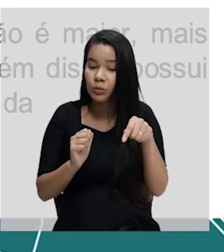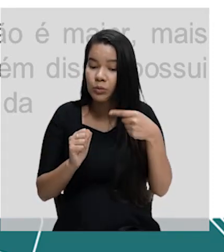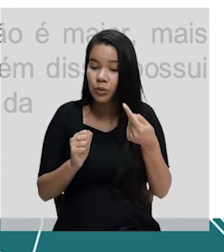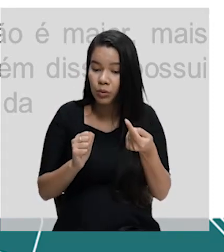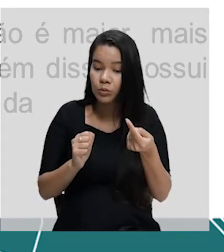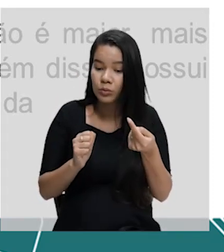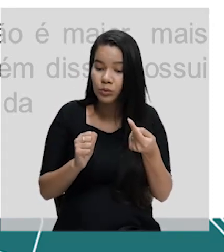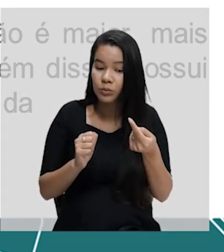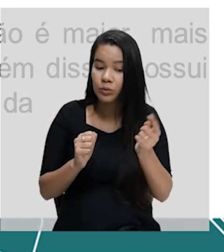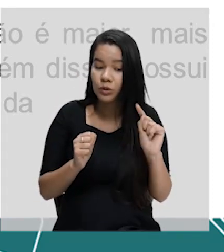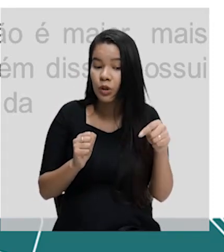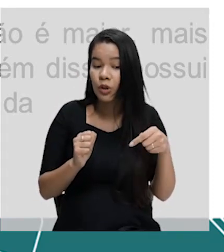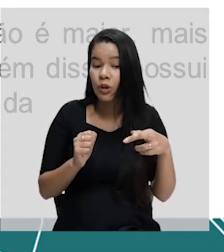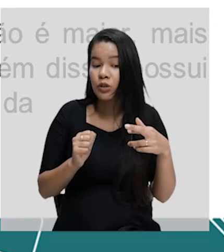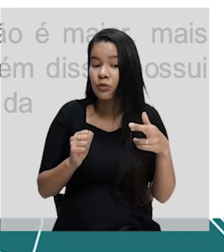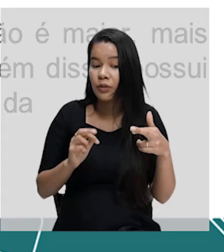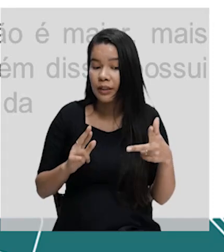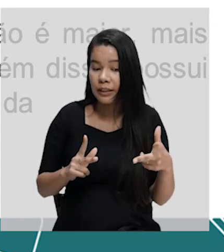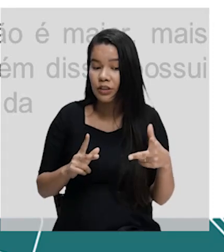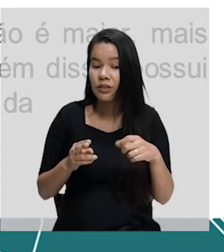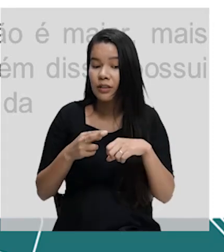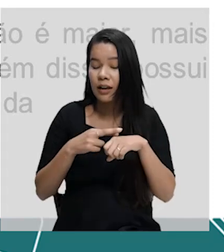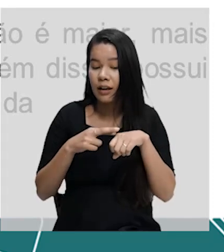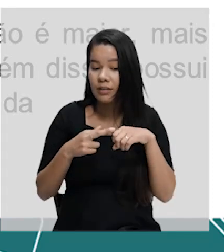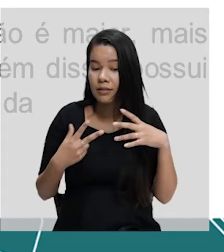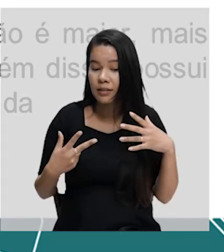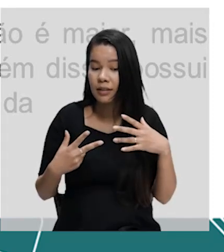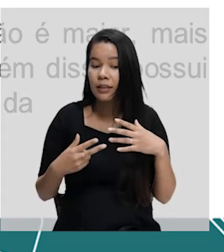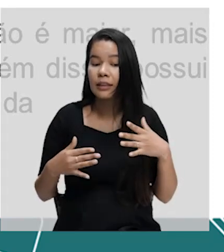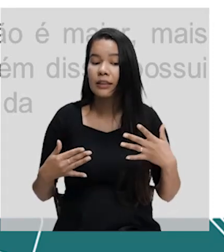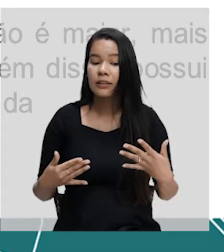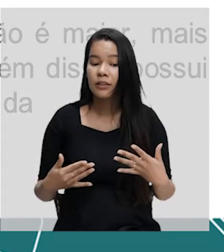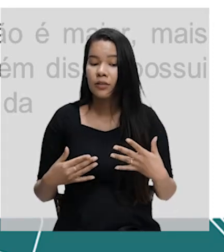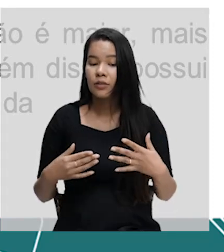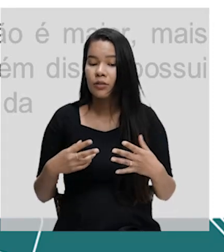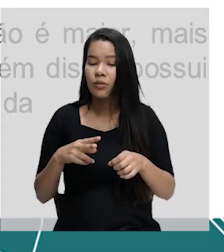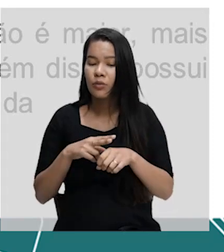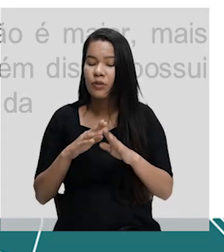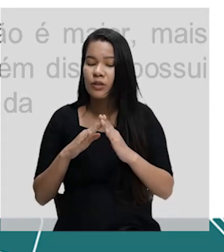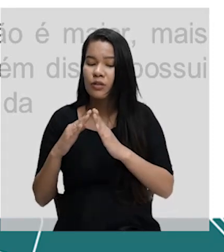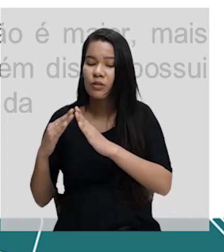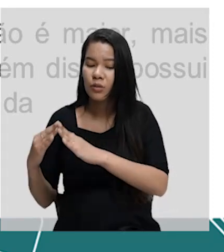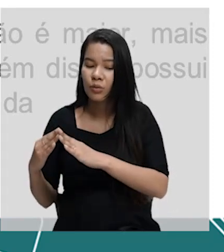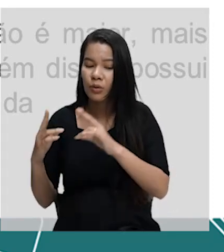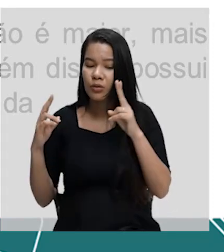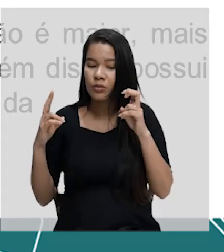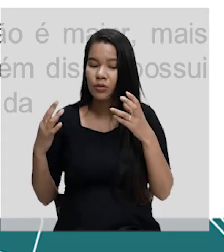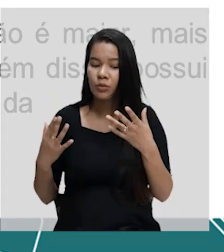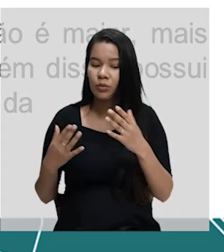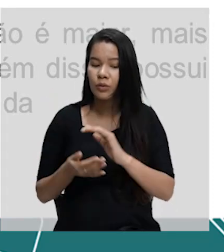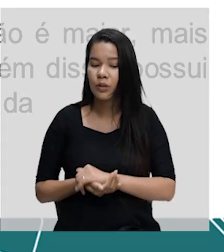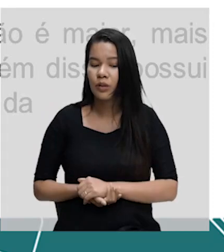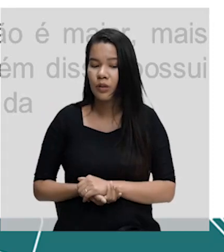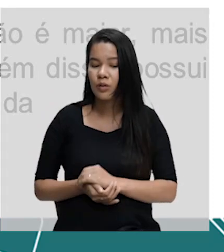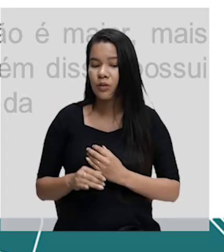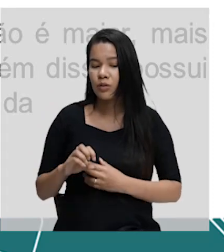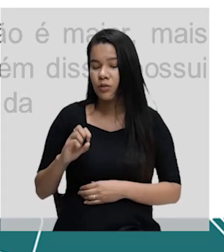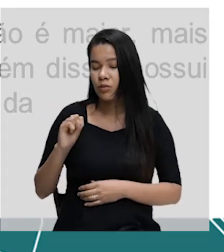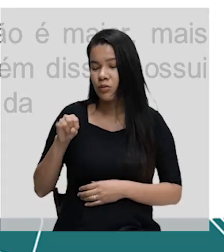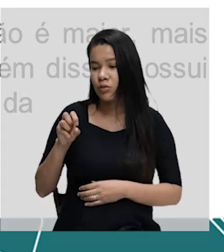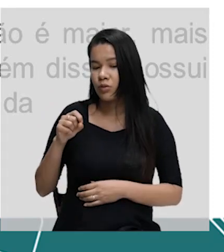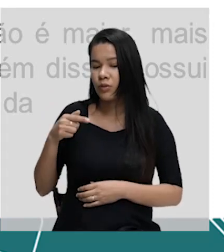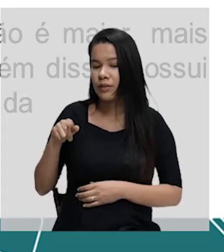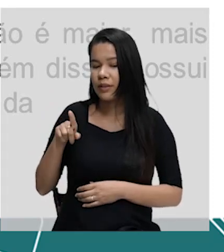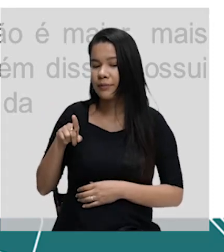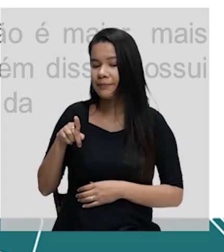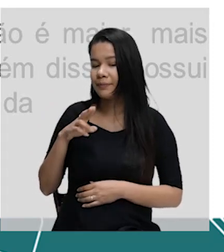seu José diz o seguinte: o porco que comprei e apelidei de Napoleão é maior, mais